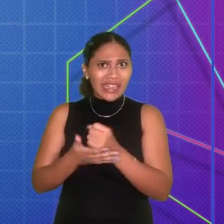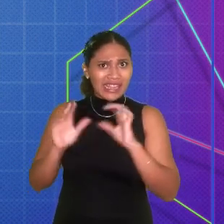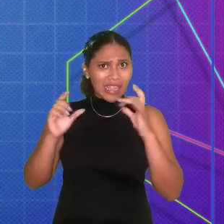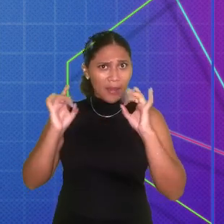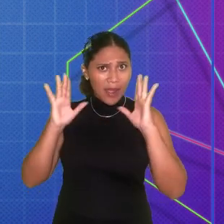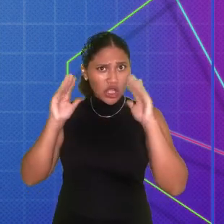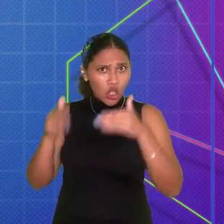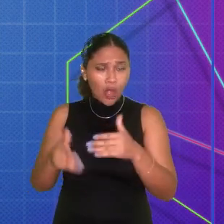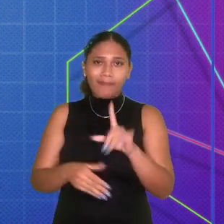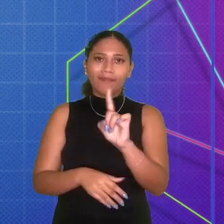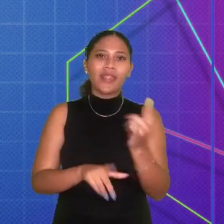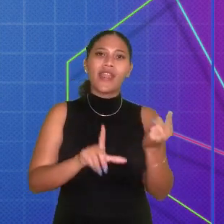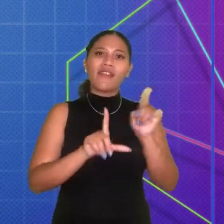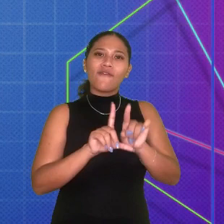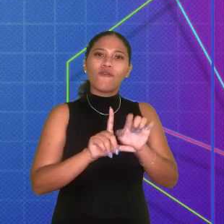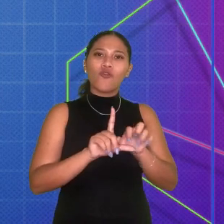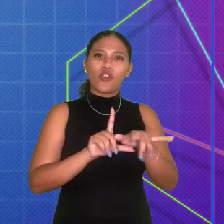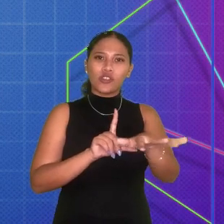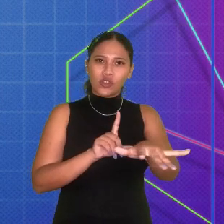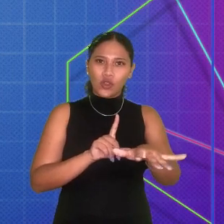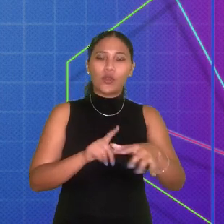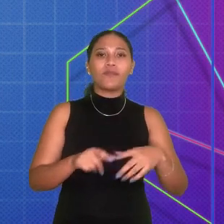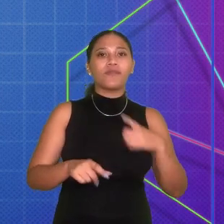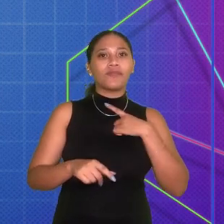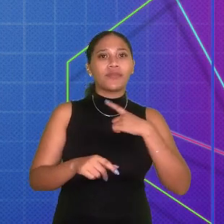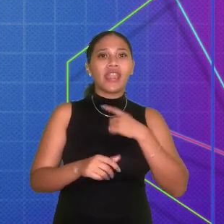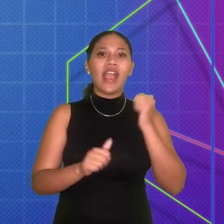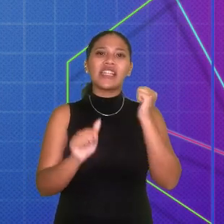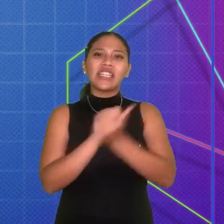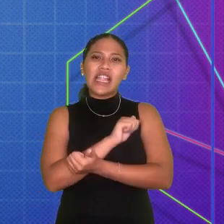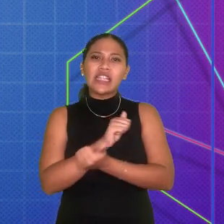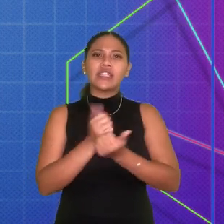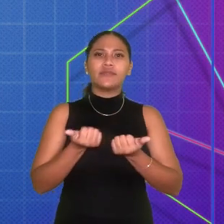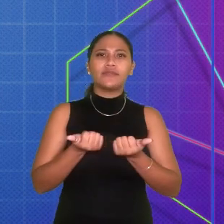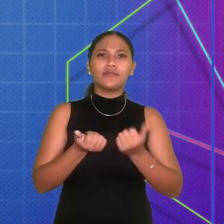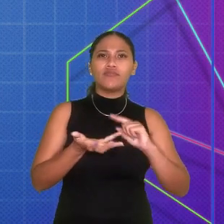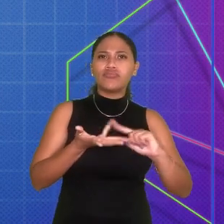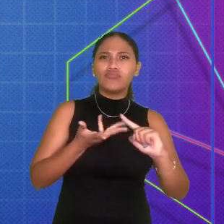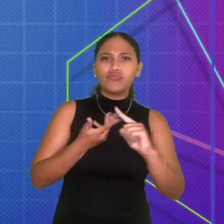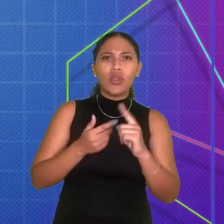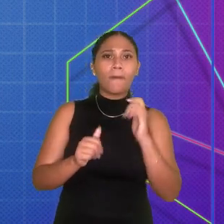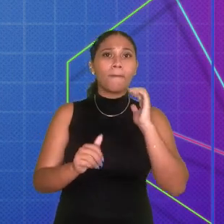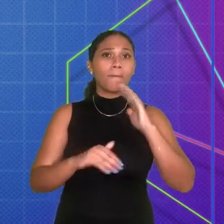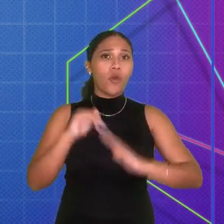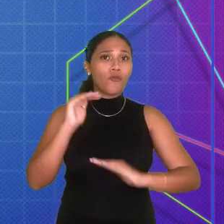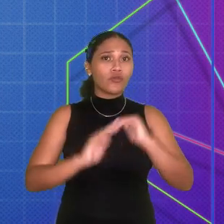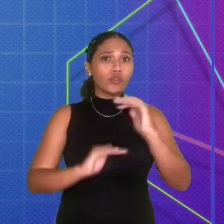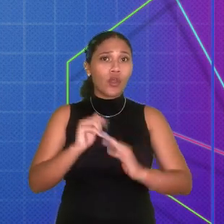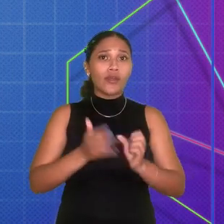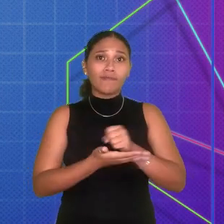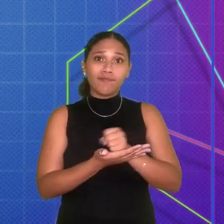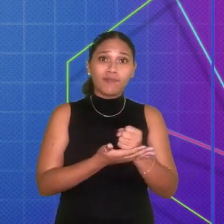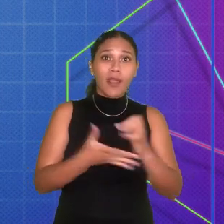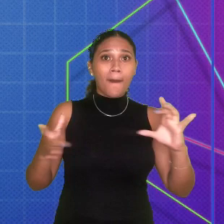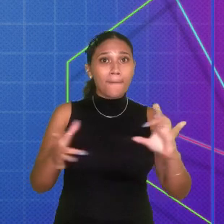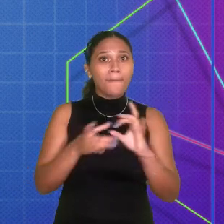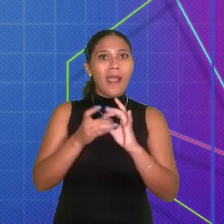os influenciadores, jornalistas, atletas e uma série de outras profissões que envolvem games e